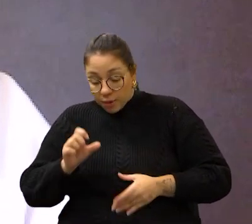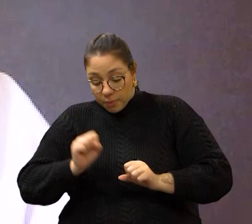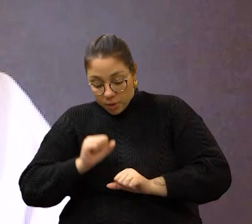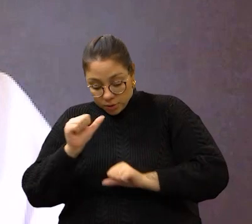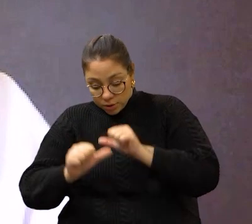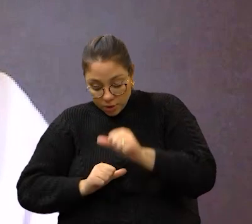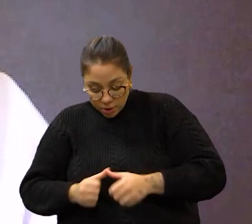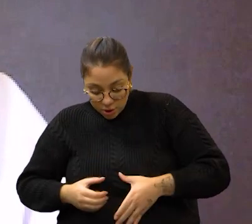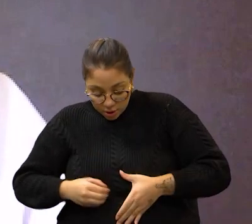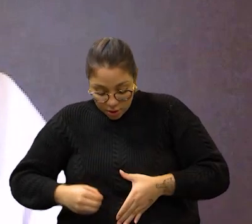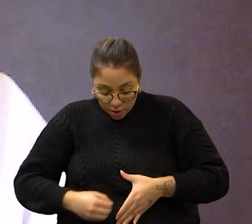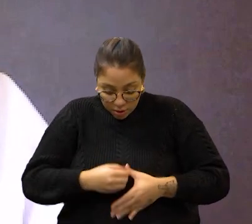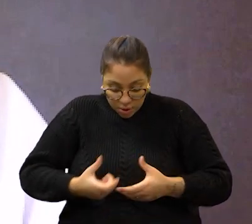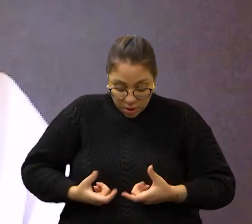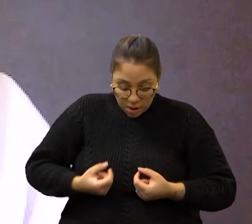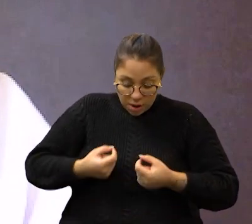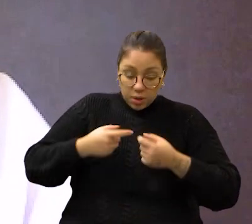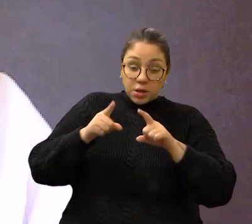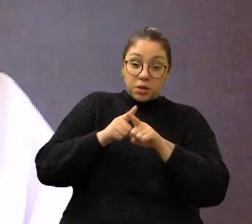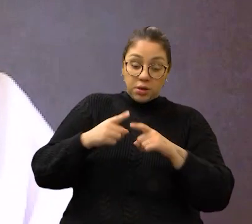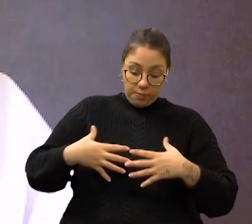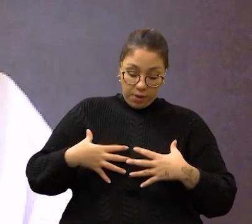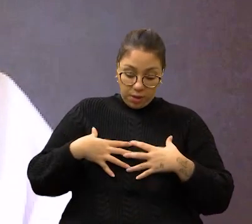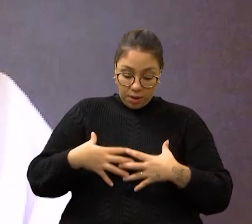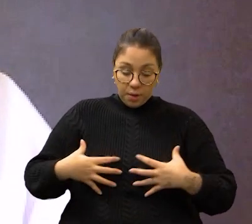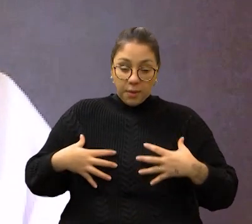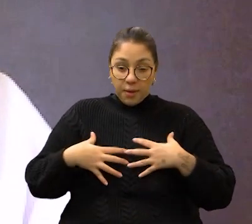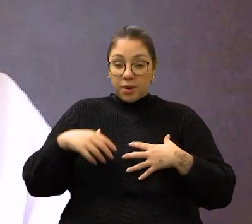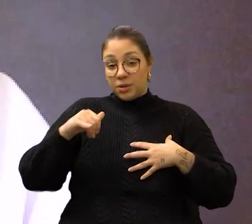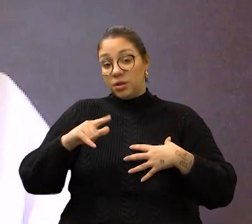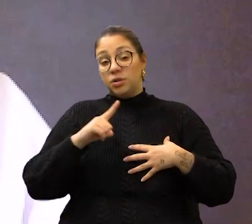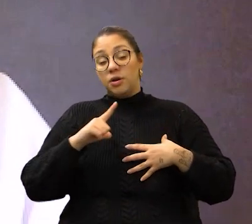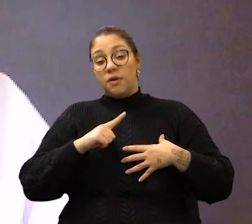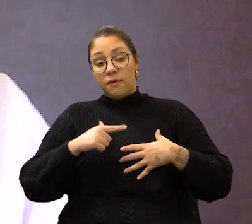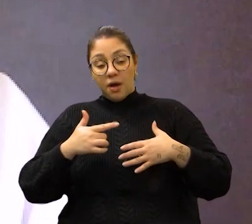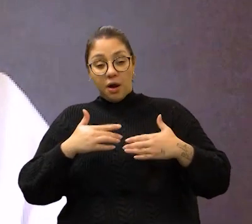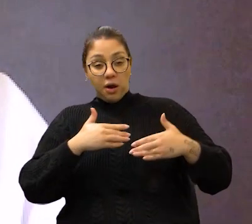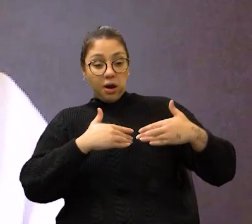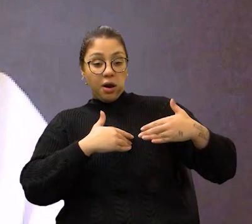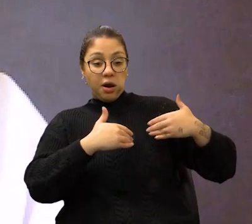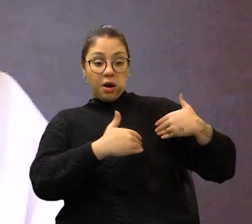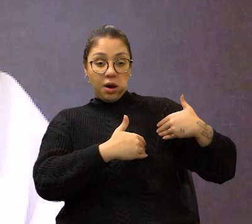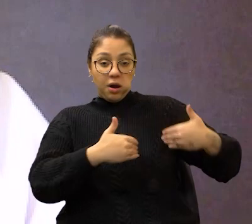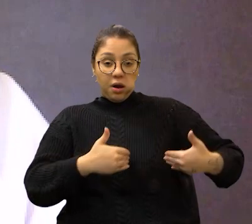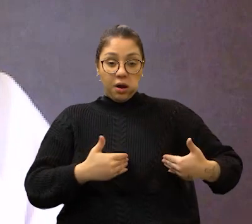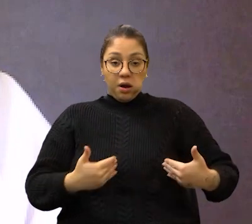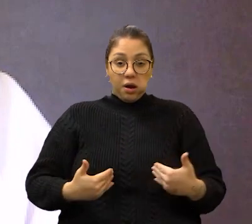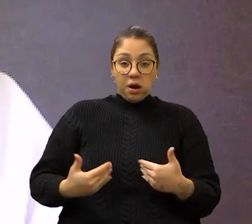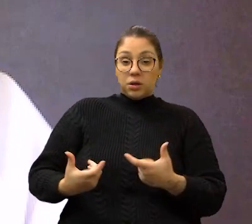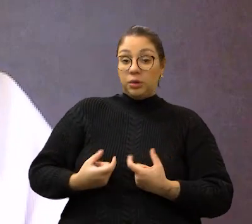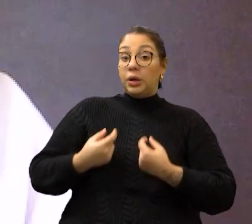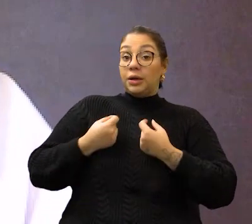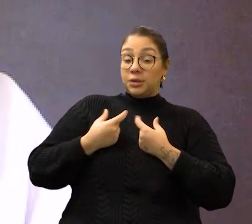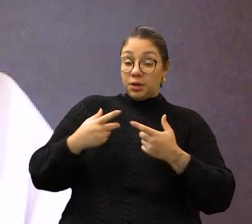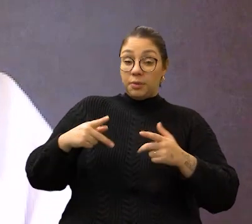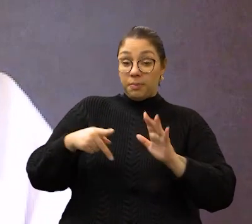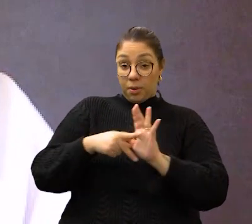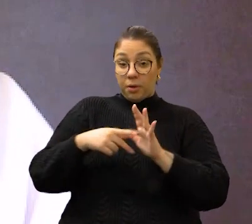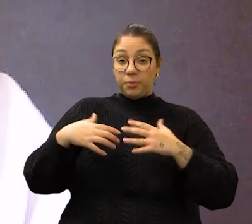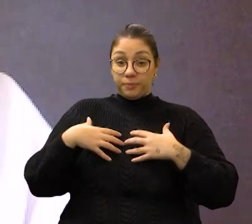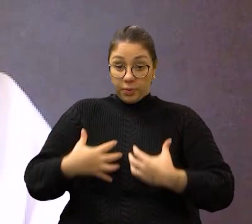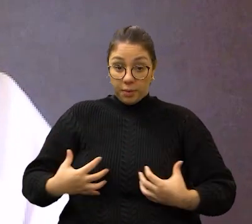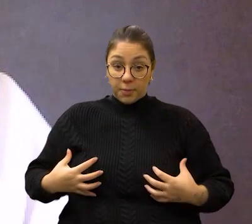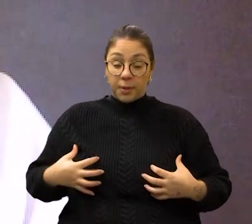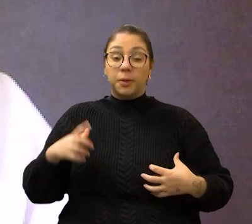câncer, na mama para a gente rastrear lesões mais em fase inicial do câncer de mama. Então, essa questão da